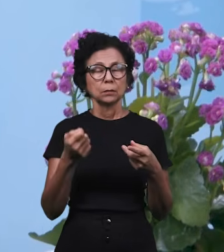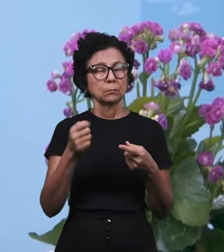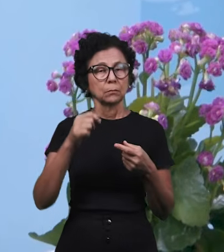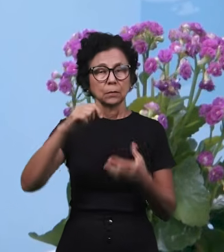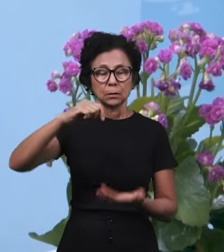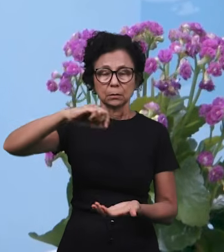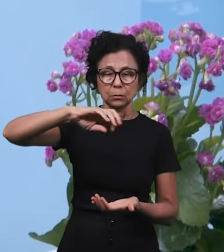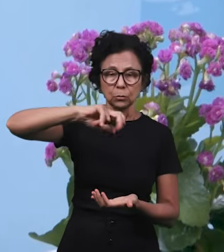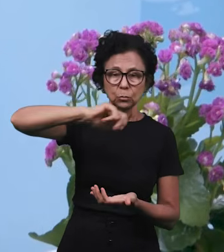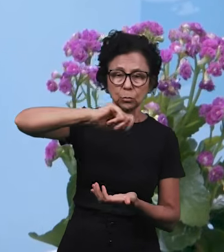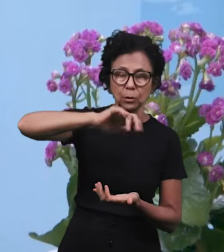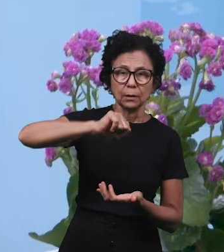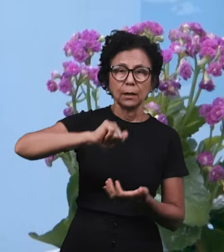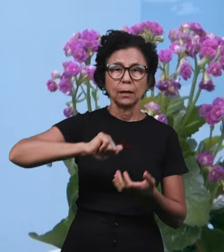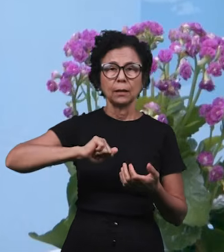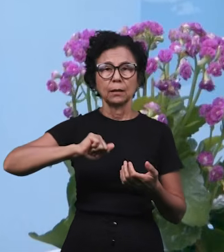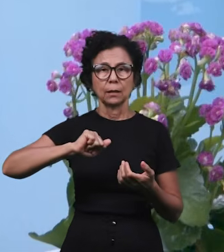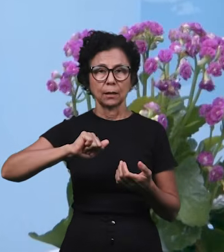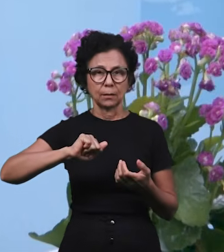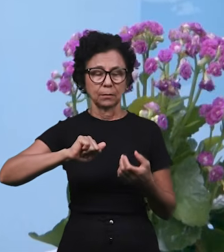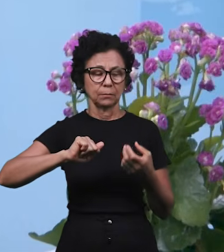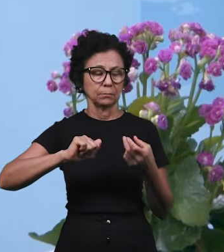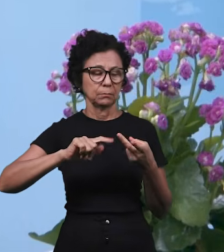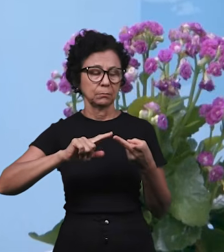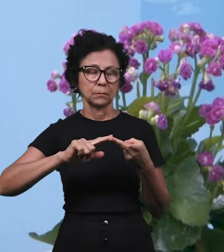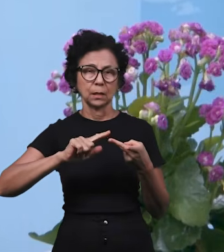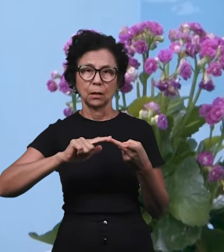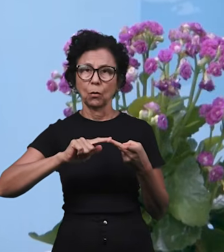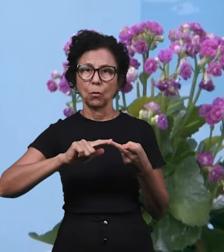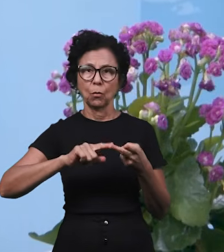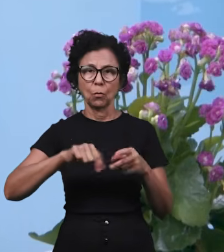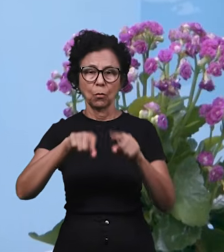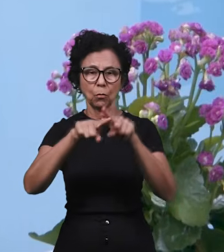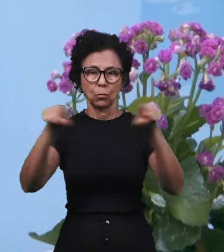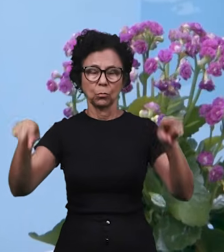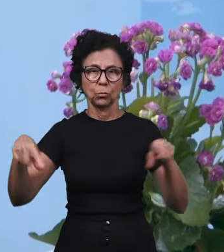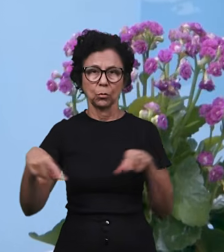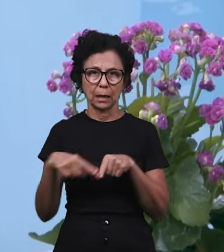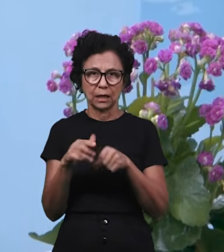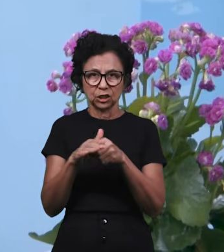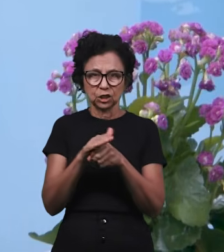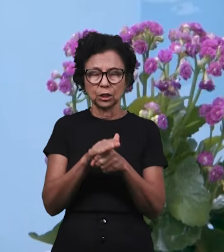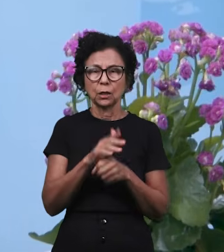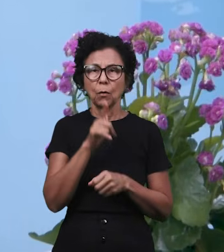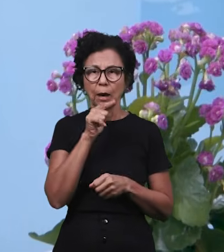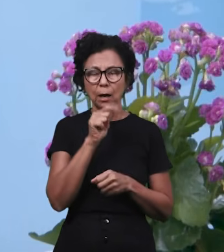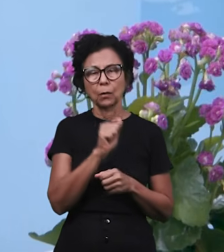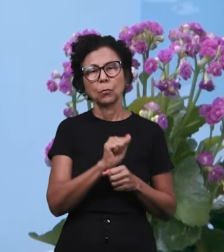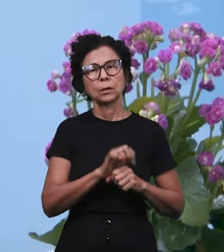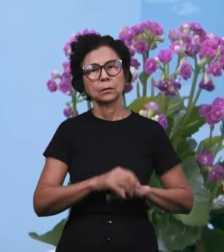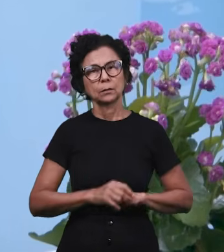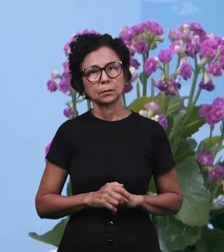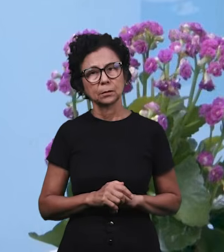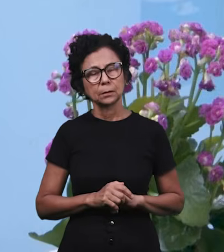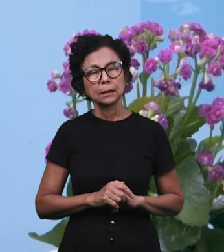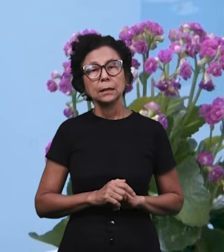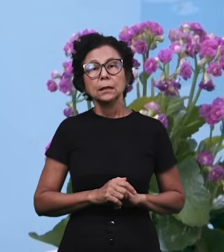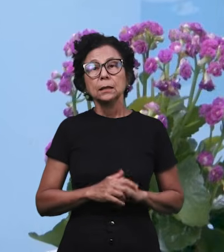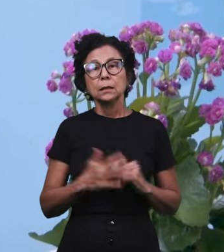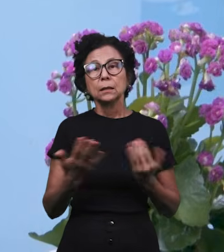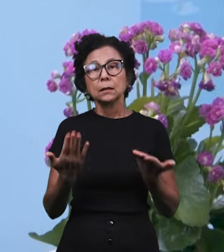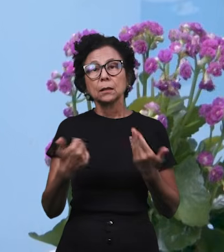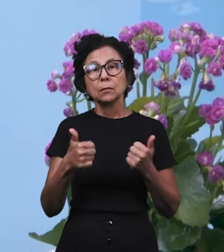que foi estabelecido para que saia água, que saia o recurso. Sim. Deus, ele fez esse recurso,